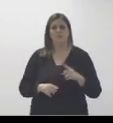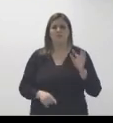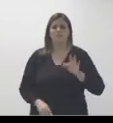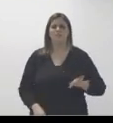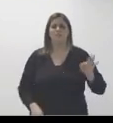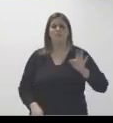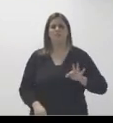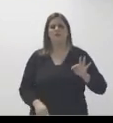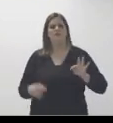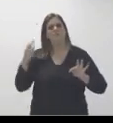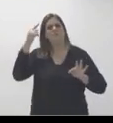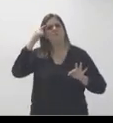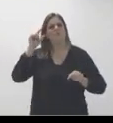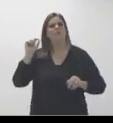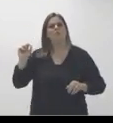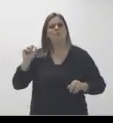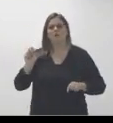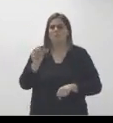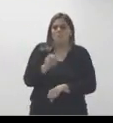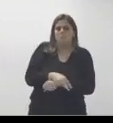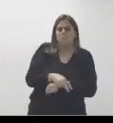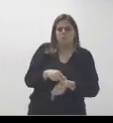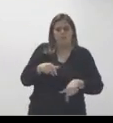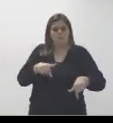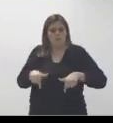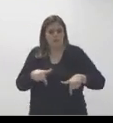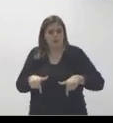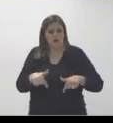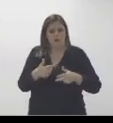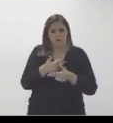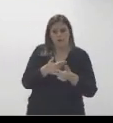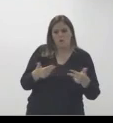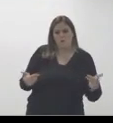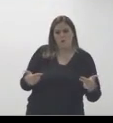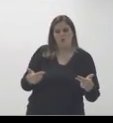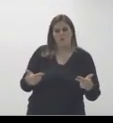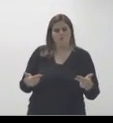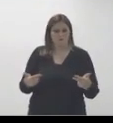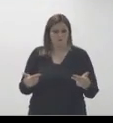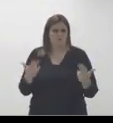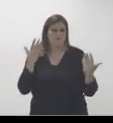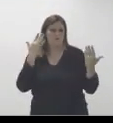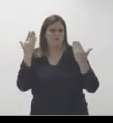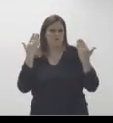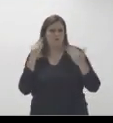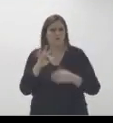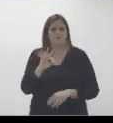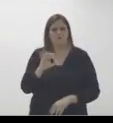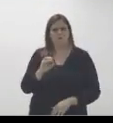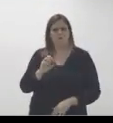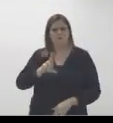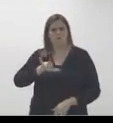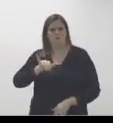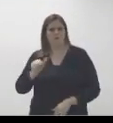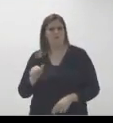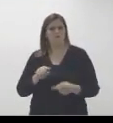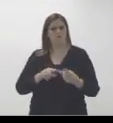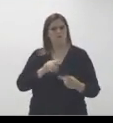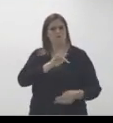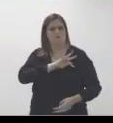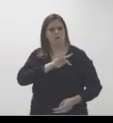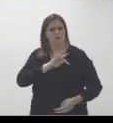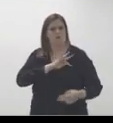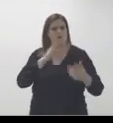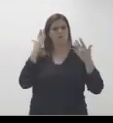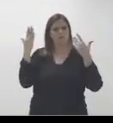mercadológica vão dar muito mais ênfase nas teorias e técnicas psicológicas e não valorizar